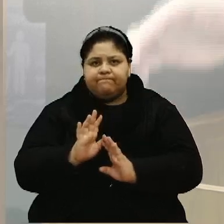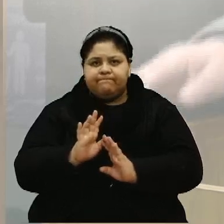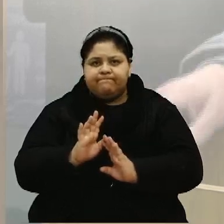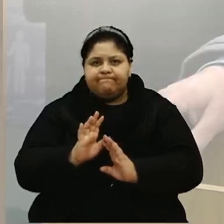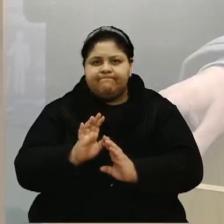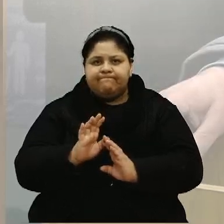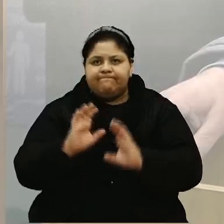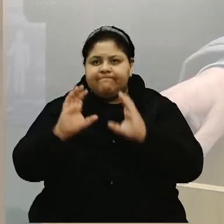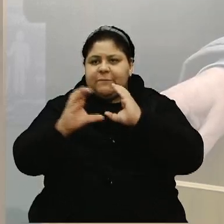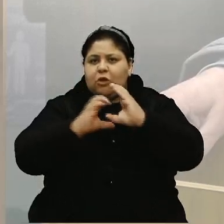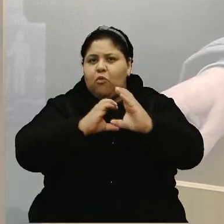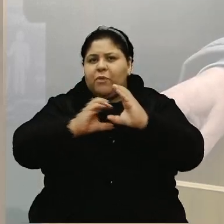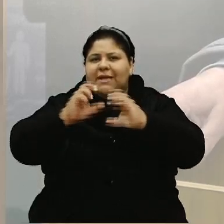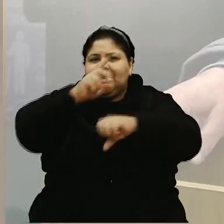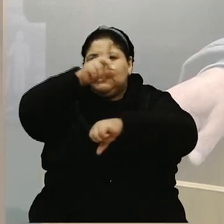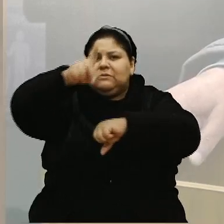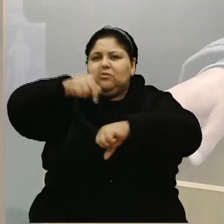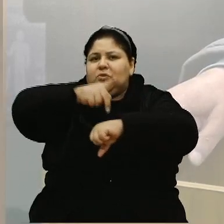inteiro.